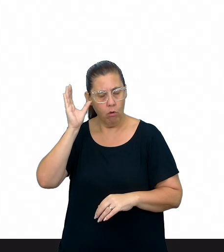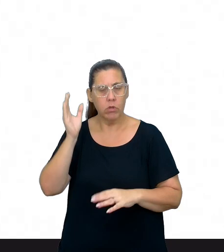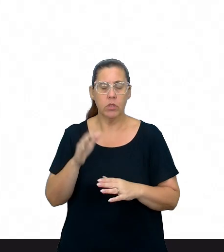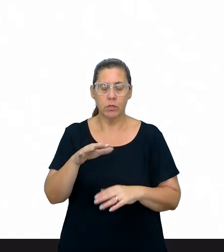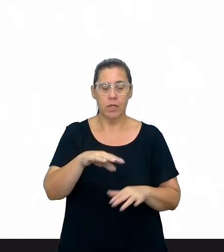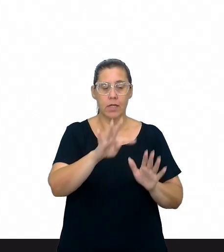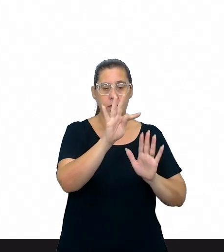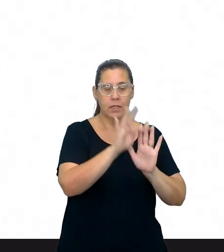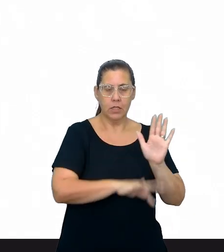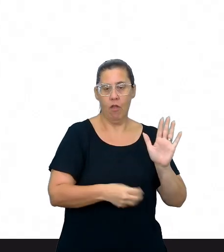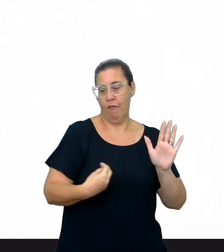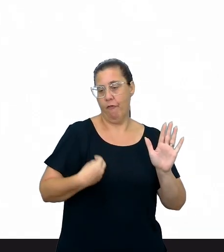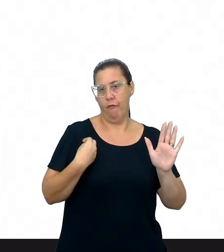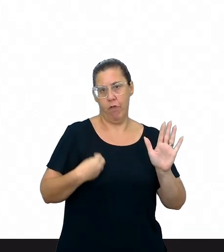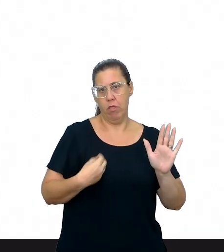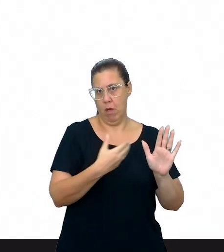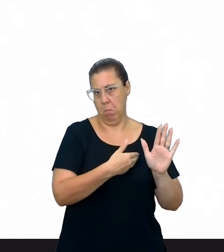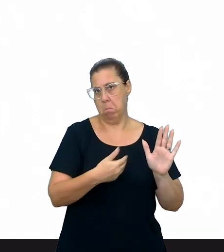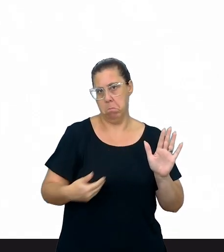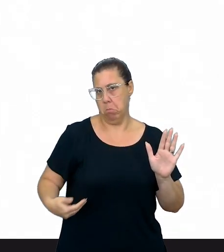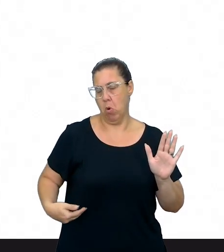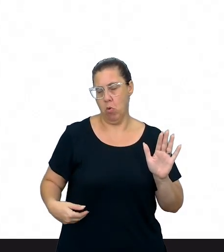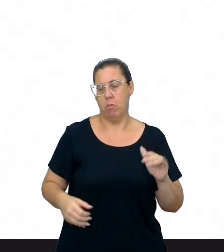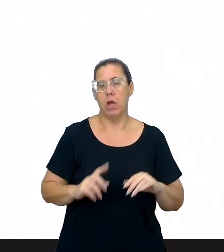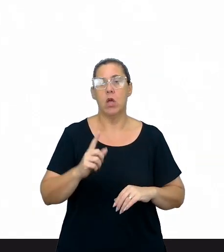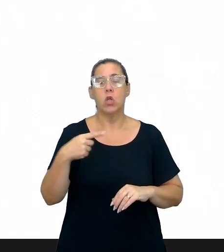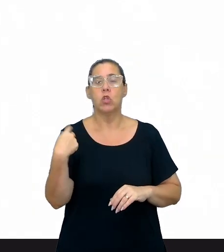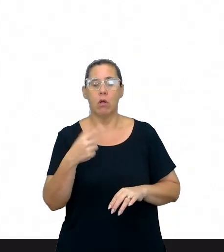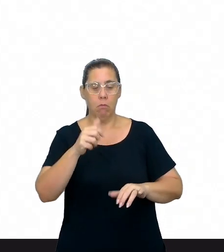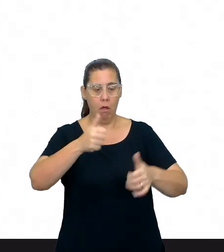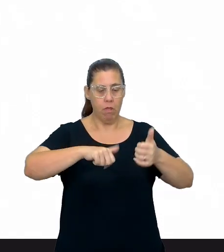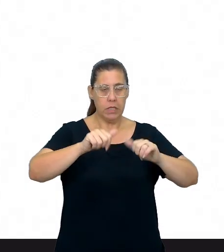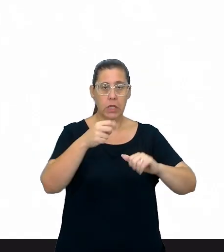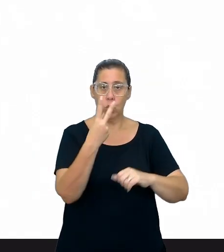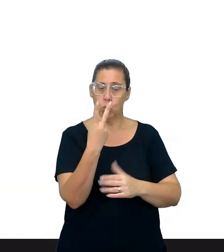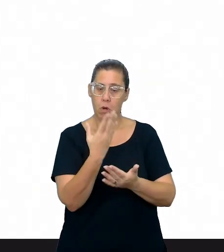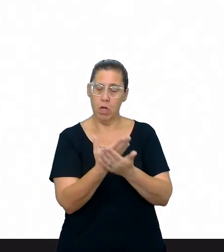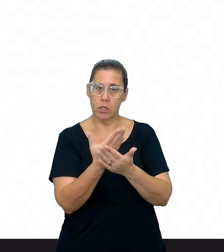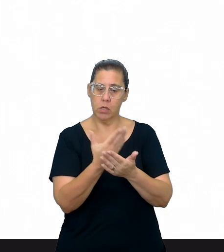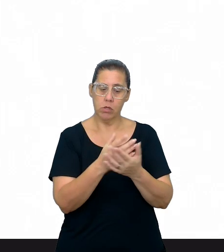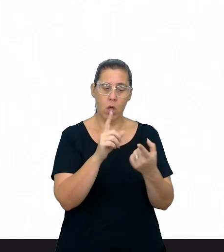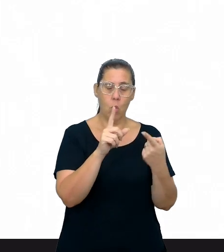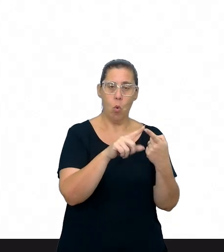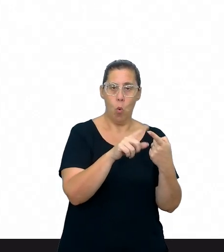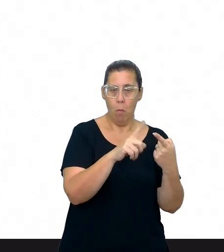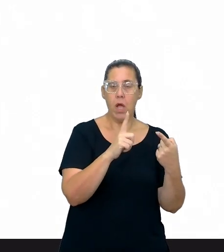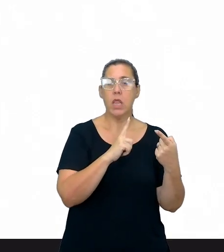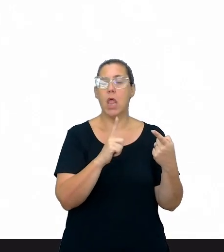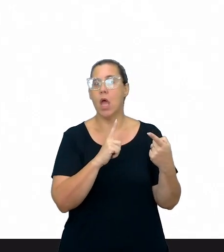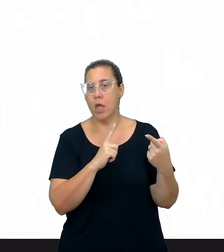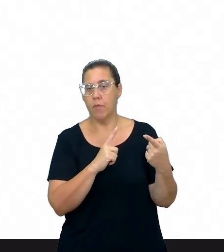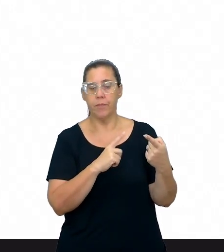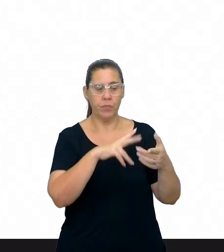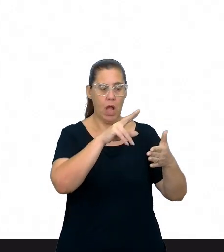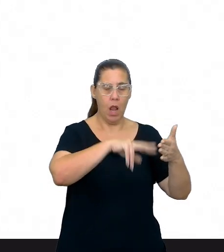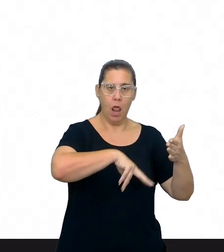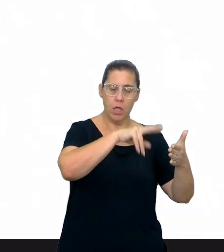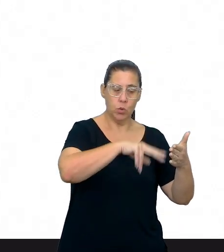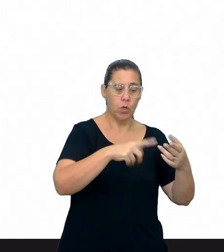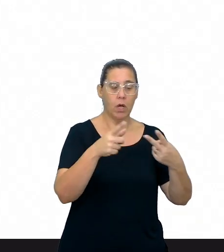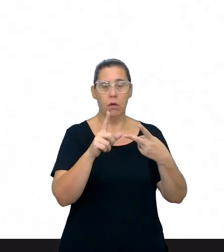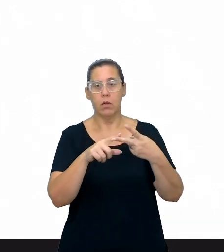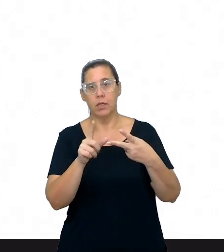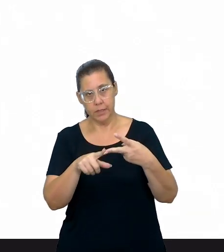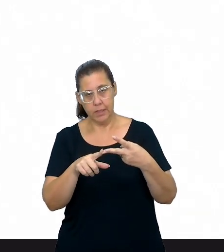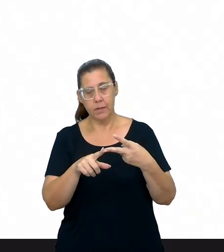do campo da vida pública. Nós analisaremos duas aulas, uma que contempla a leitura e a outra que